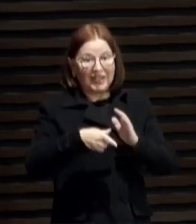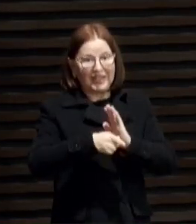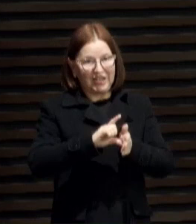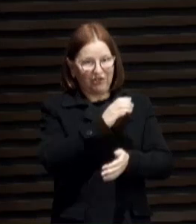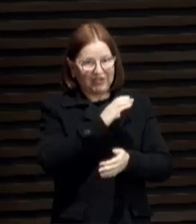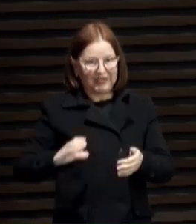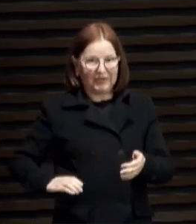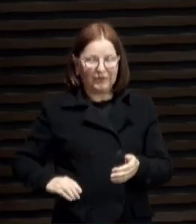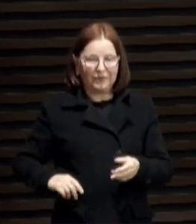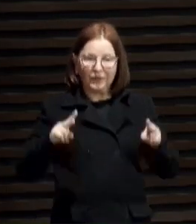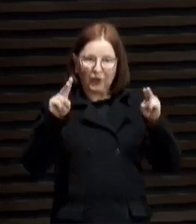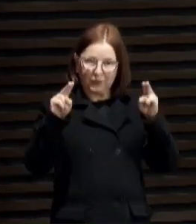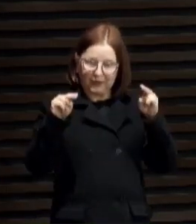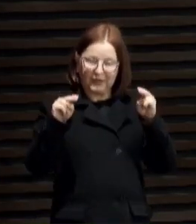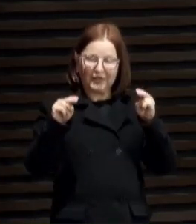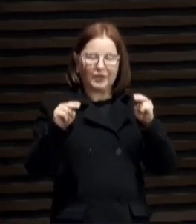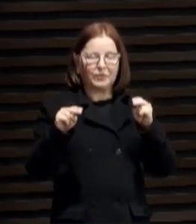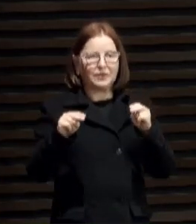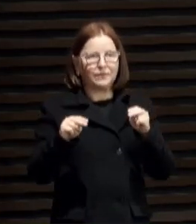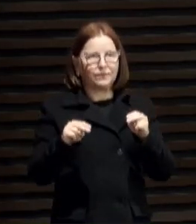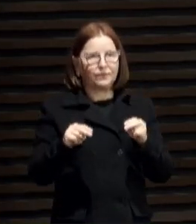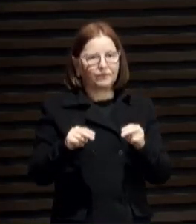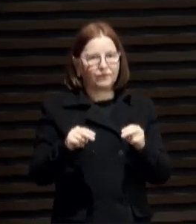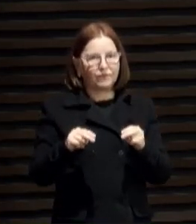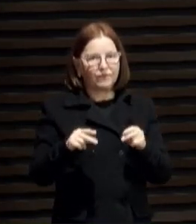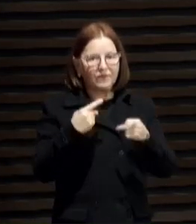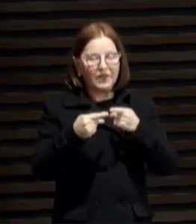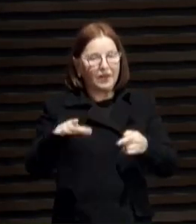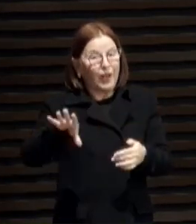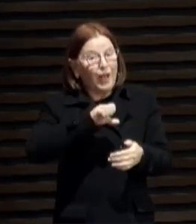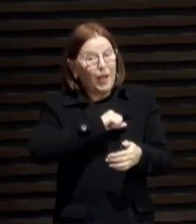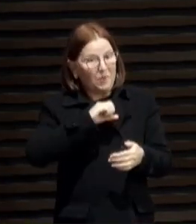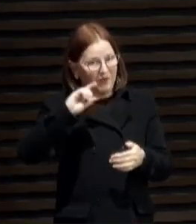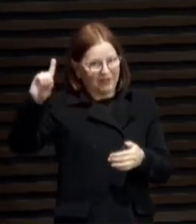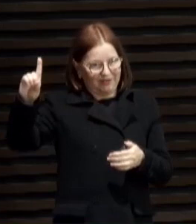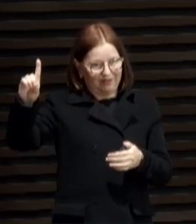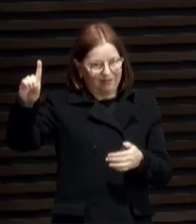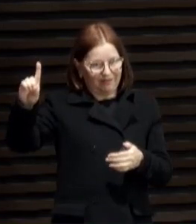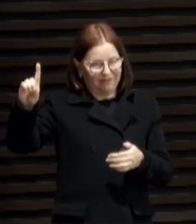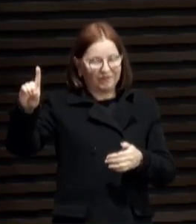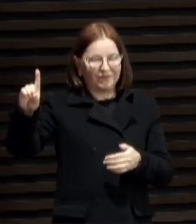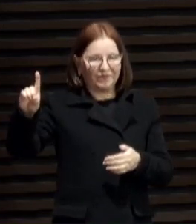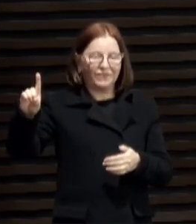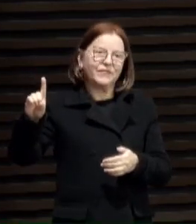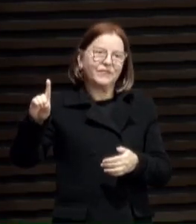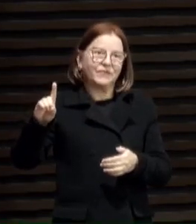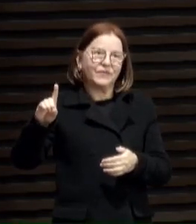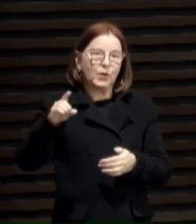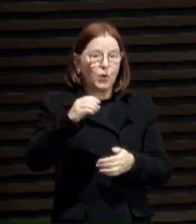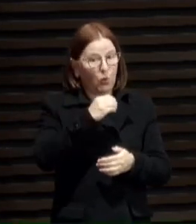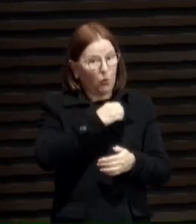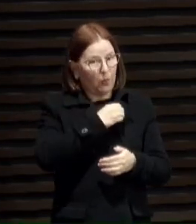Os temas tratados na obra seriam o amor a Deus, o amor de Deus, o pecado